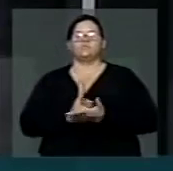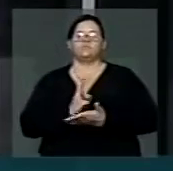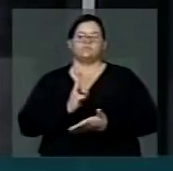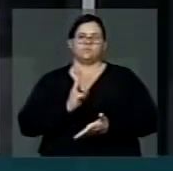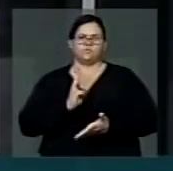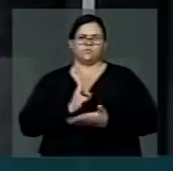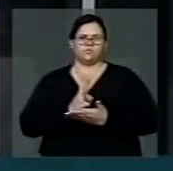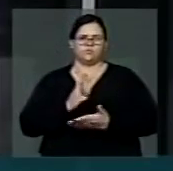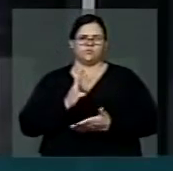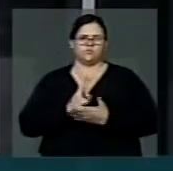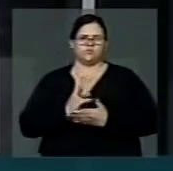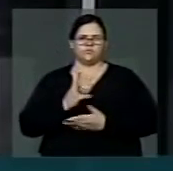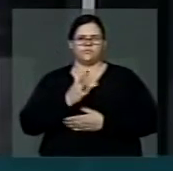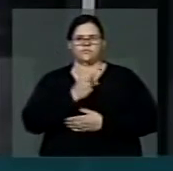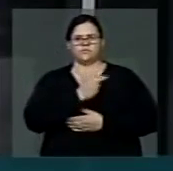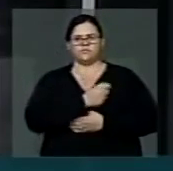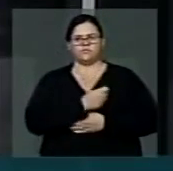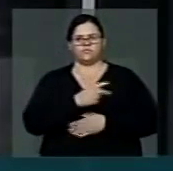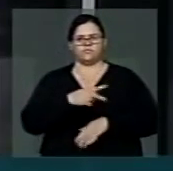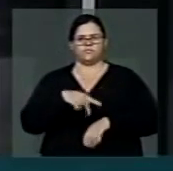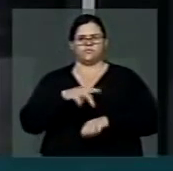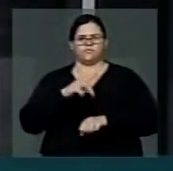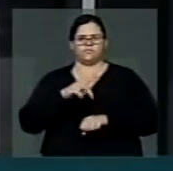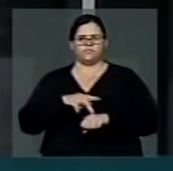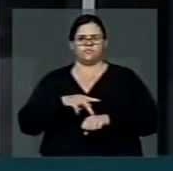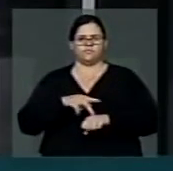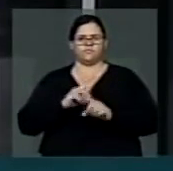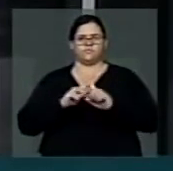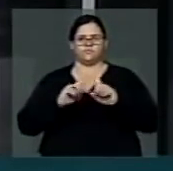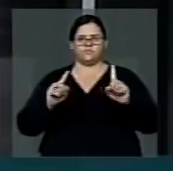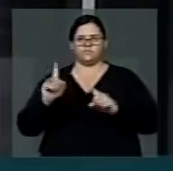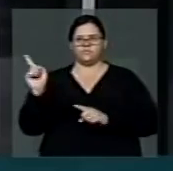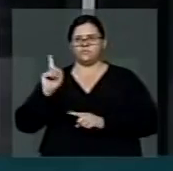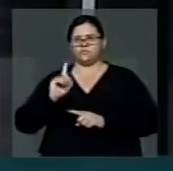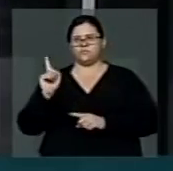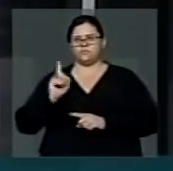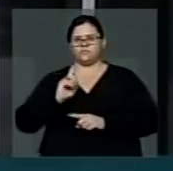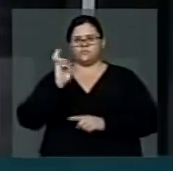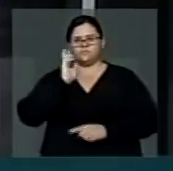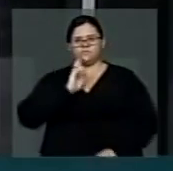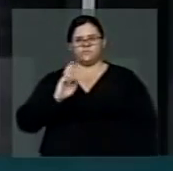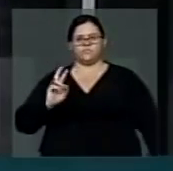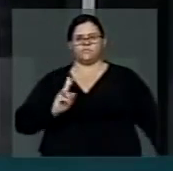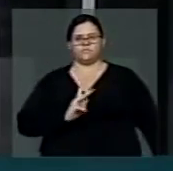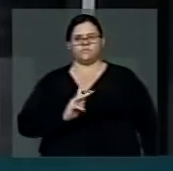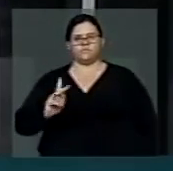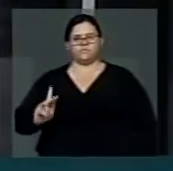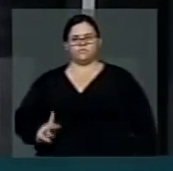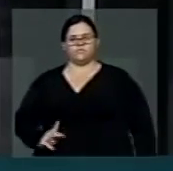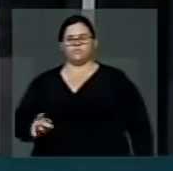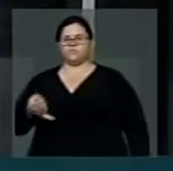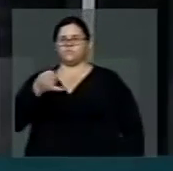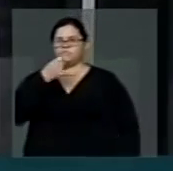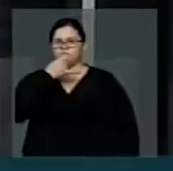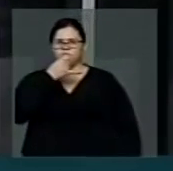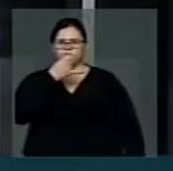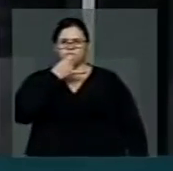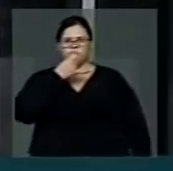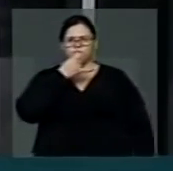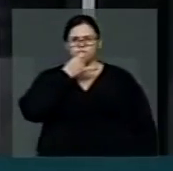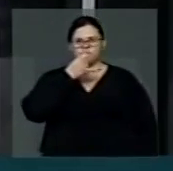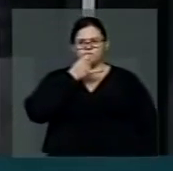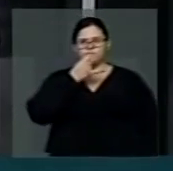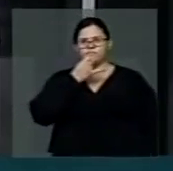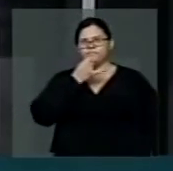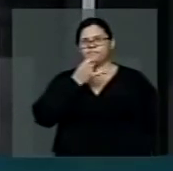causa salvadora da pátria. Não, senhor presidente. O tristemente lamentável é que